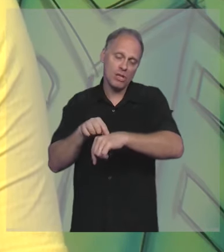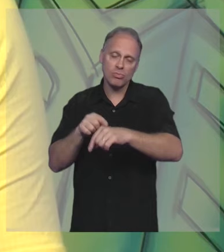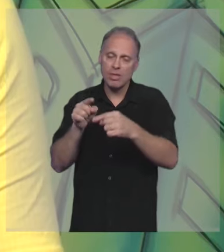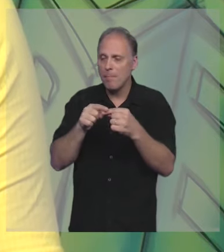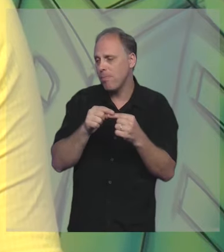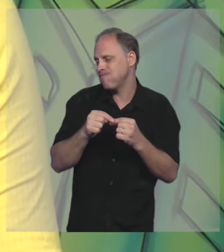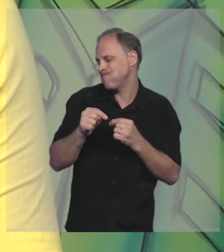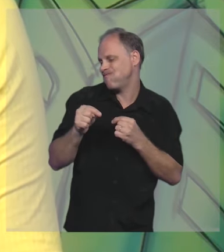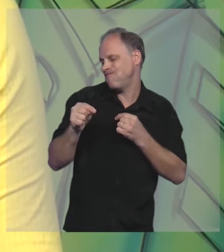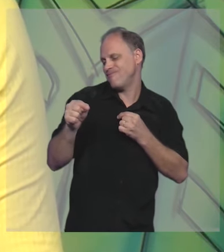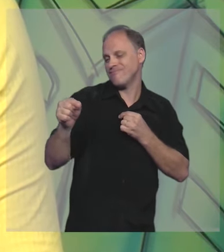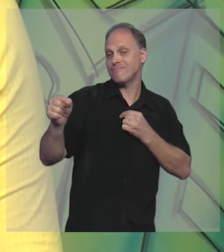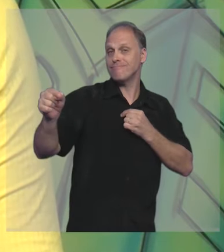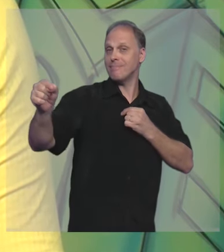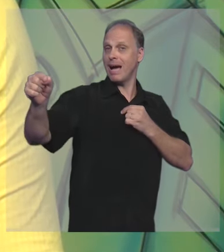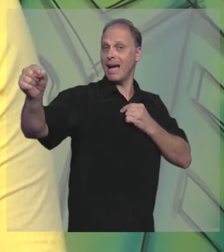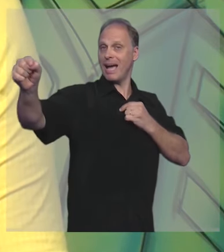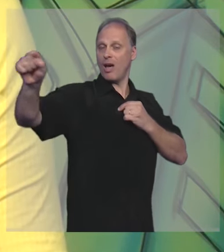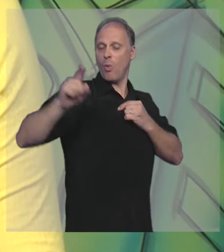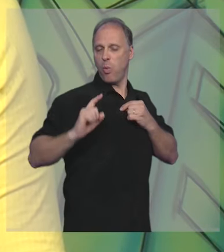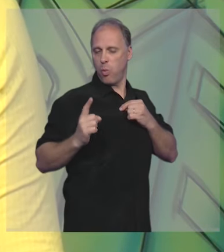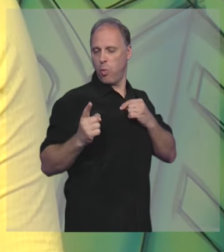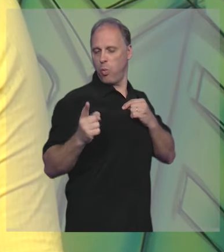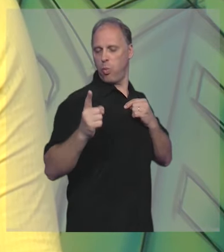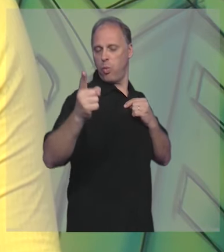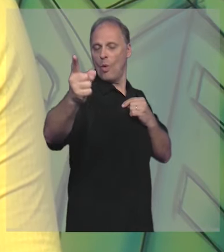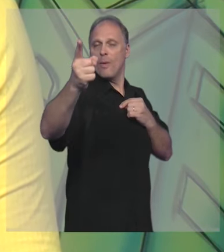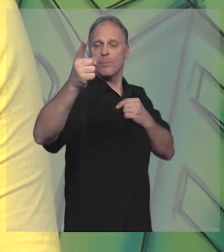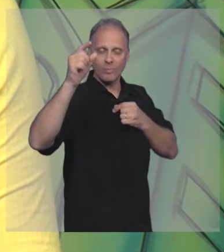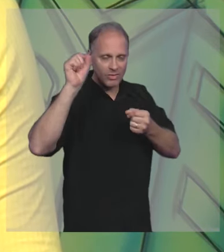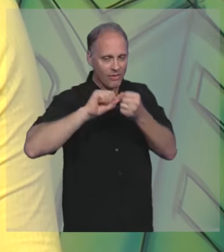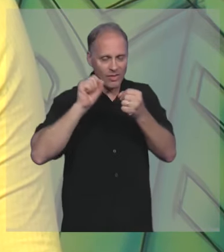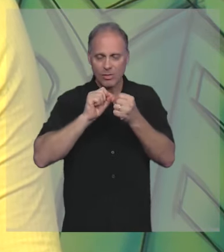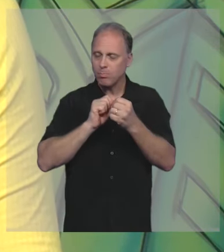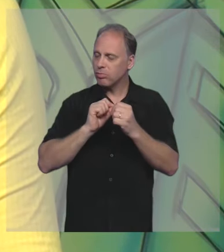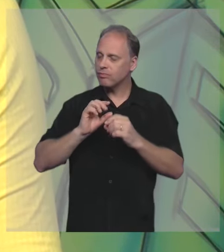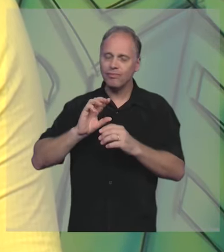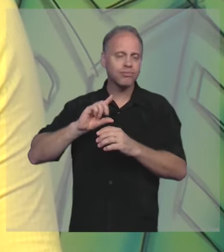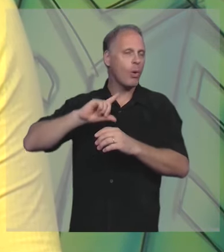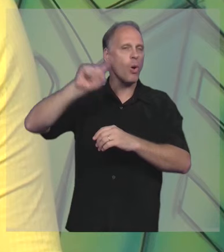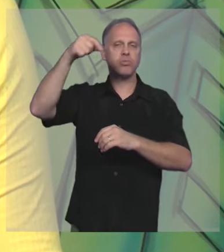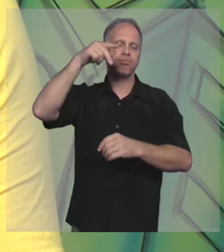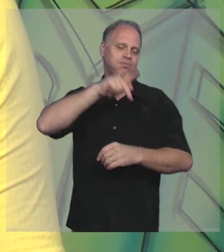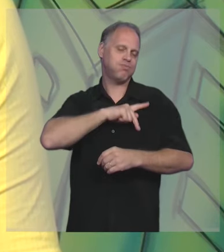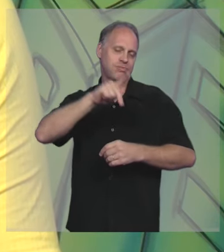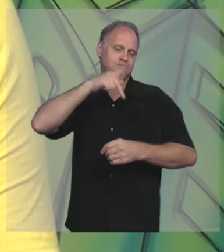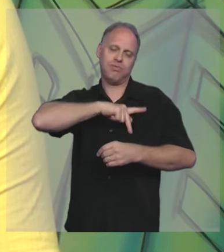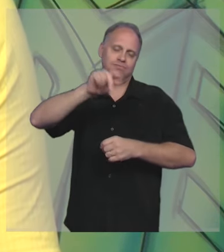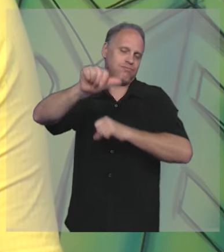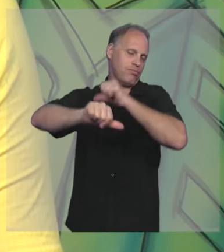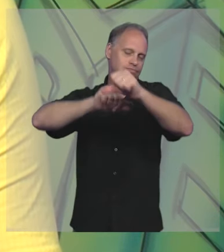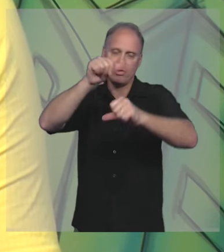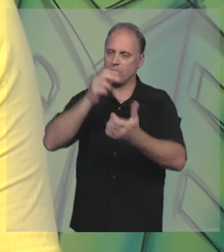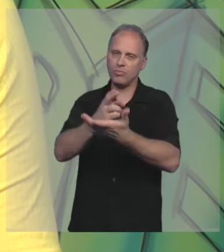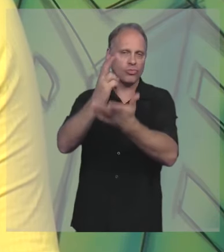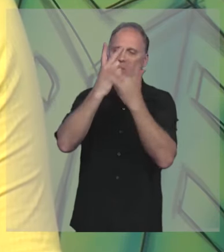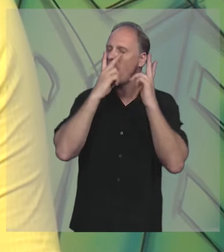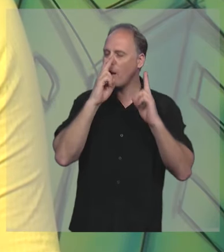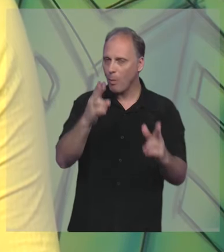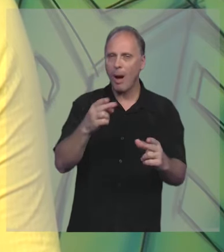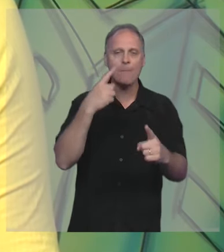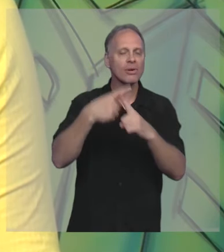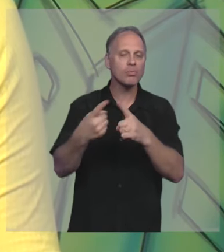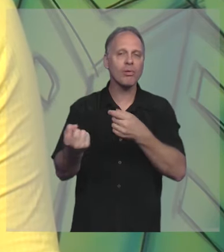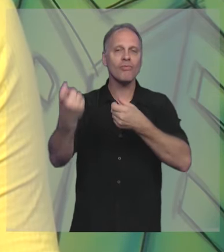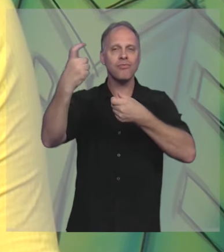prazo que ela tem que ser implantada para ser cumprida por várias eleições, porque senão corre o risco,